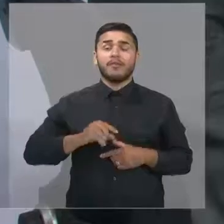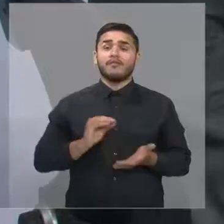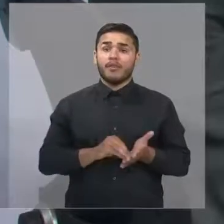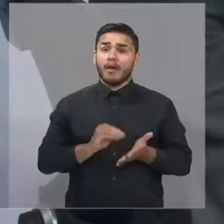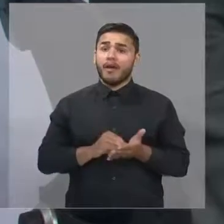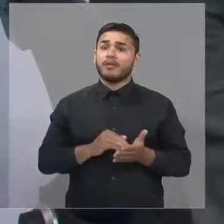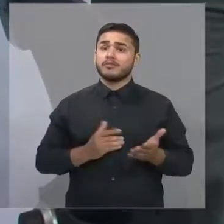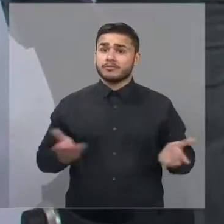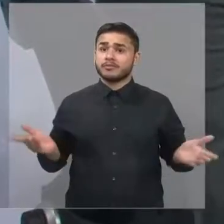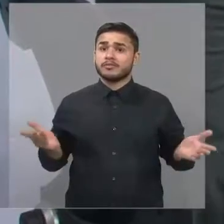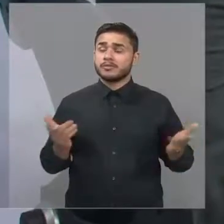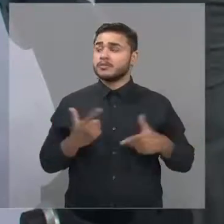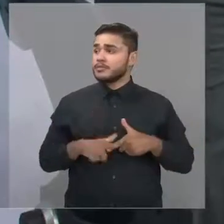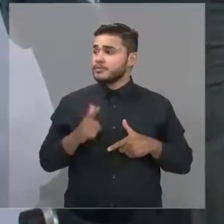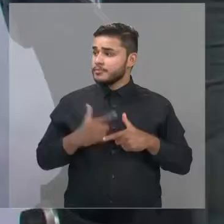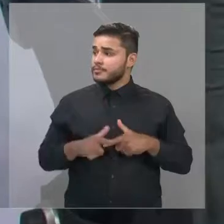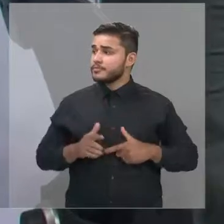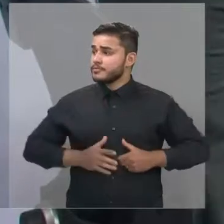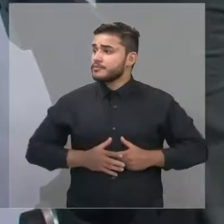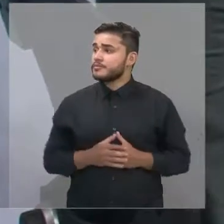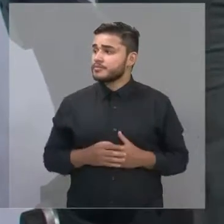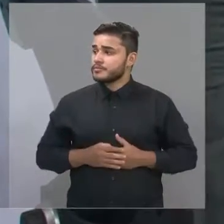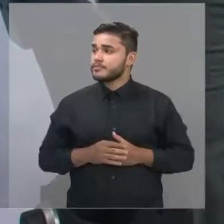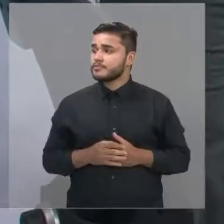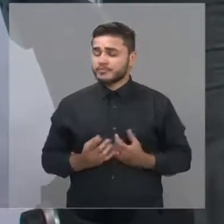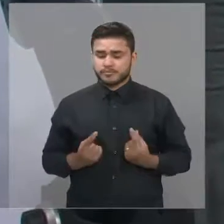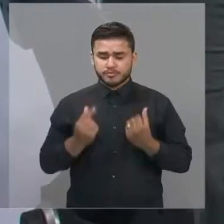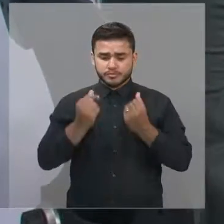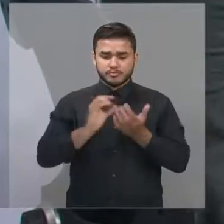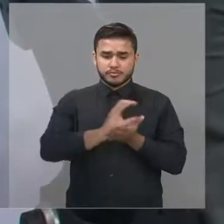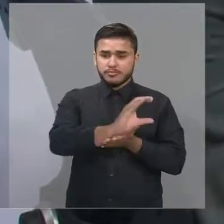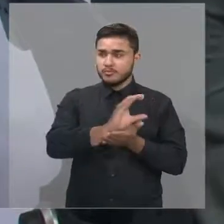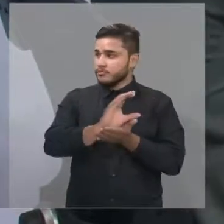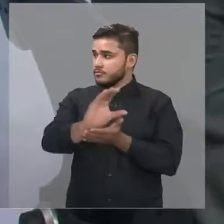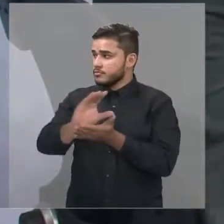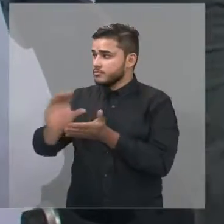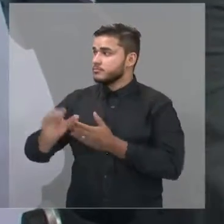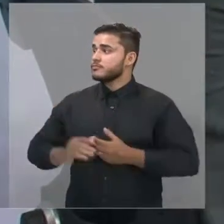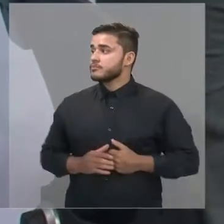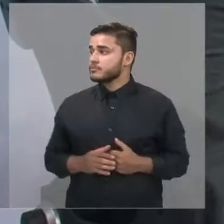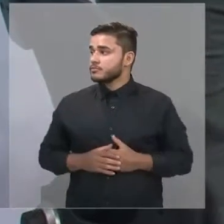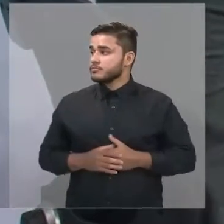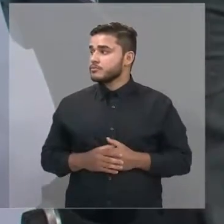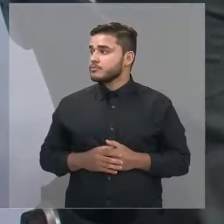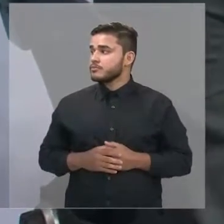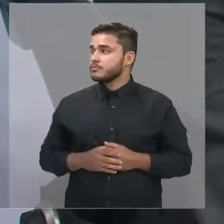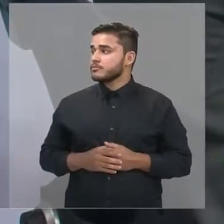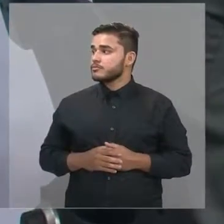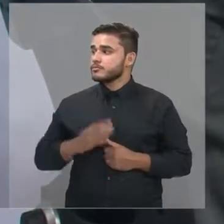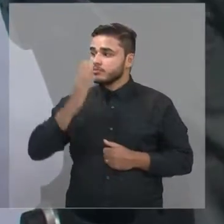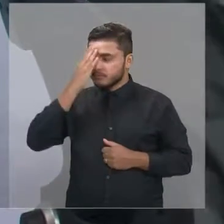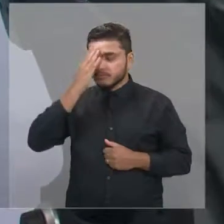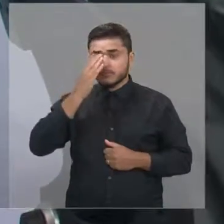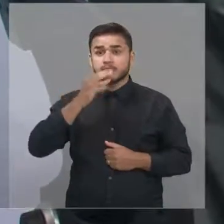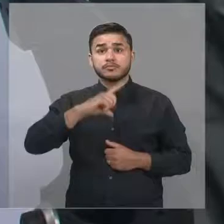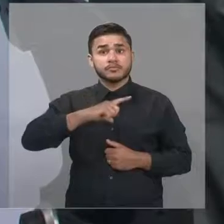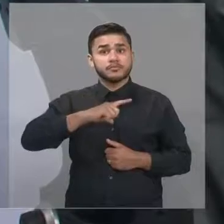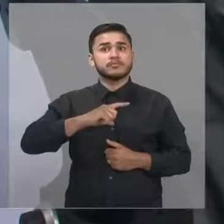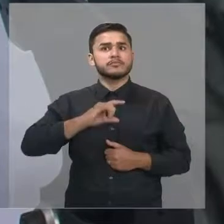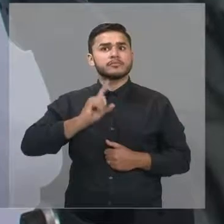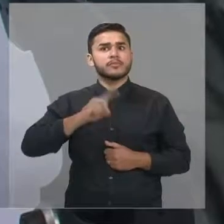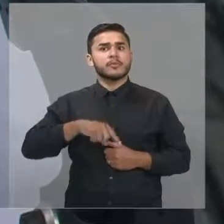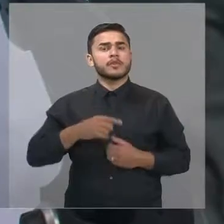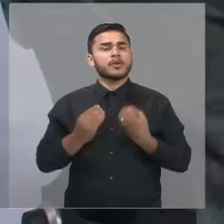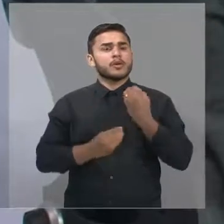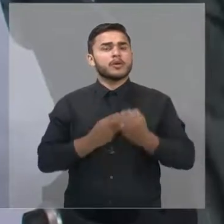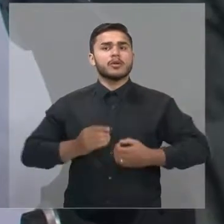educativo. A gente está discutindo uma questão de malversação de recurso público. Muito oportuna a sua observação. Né? Então, essa